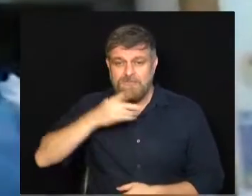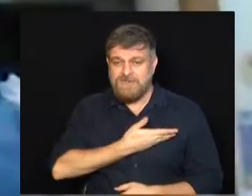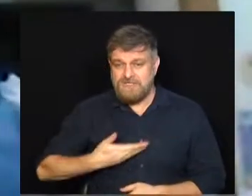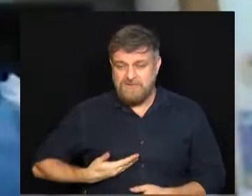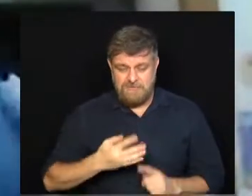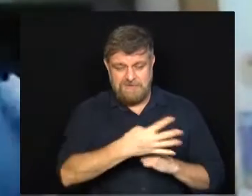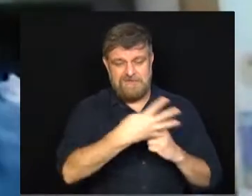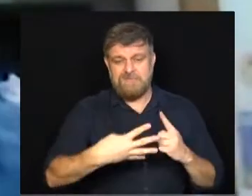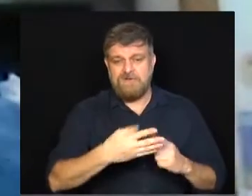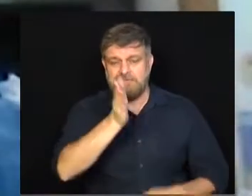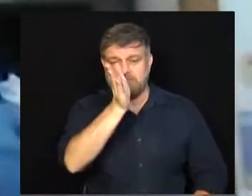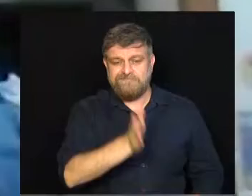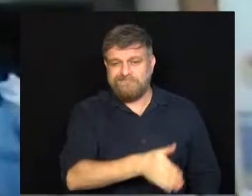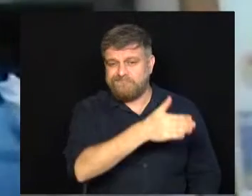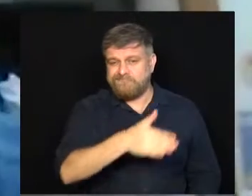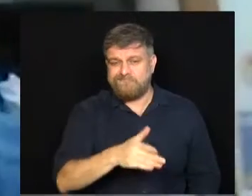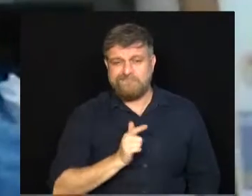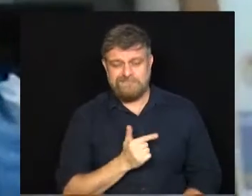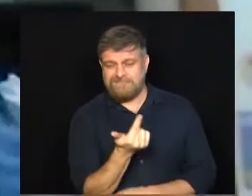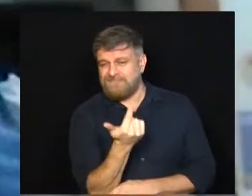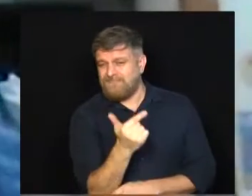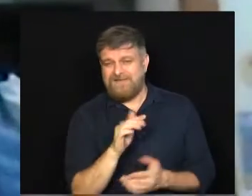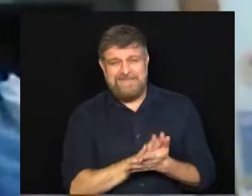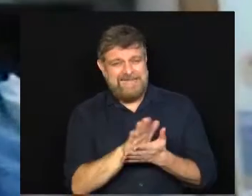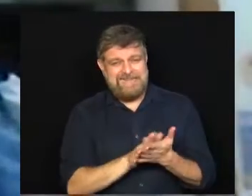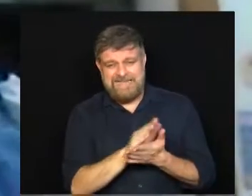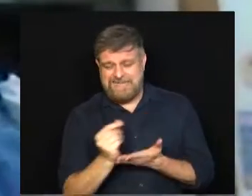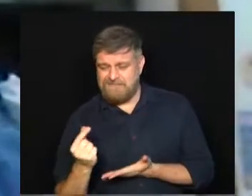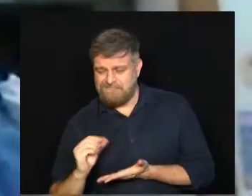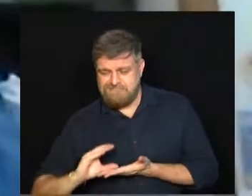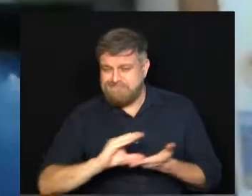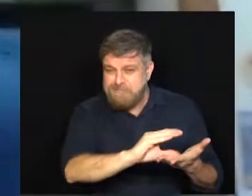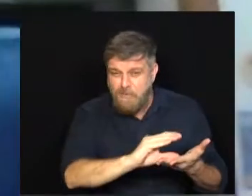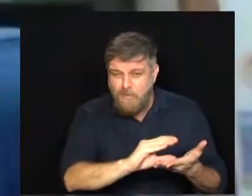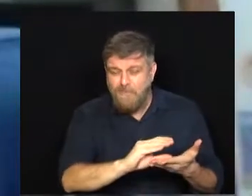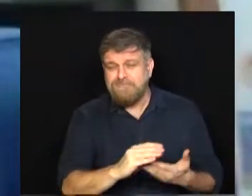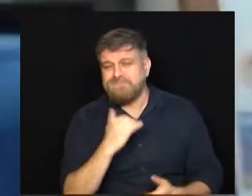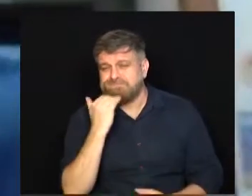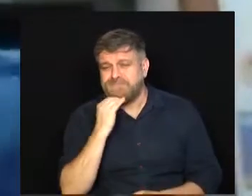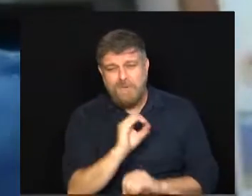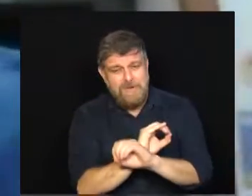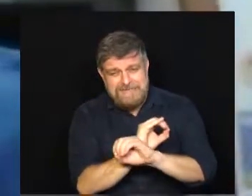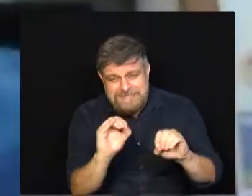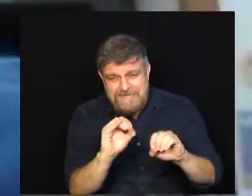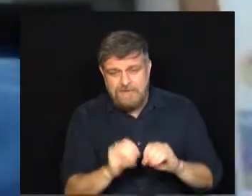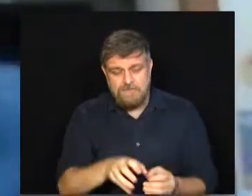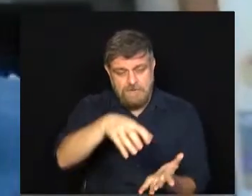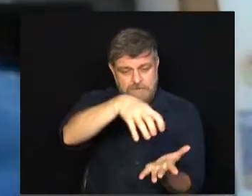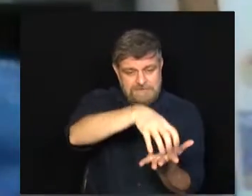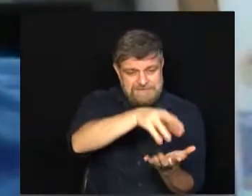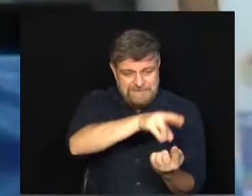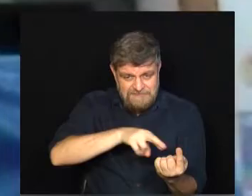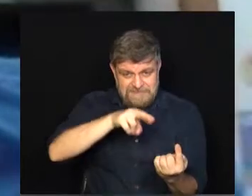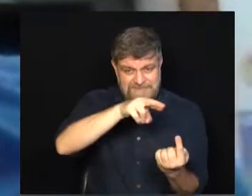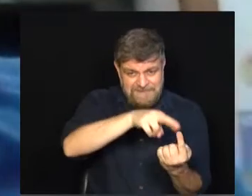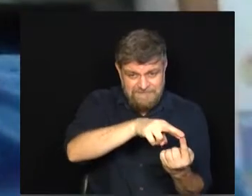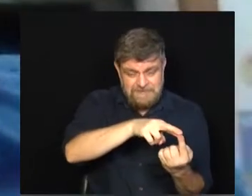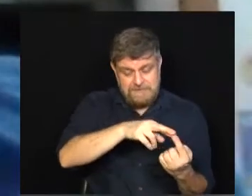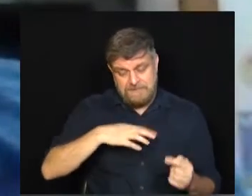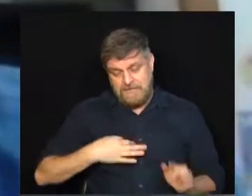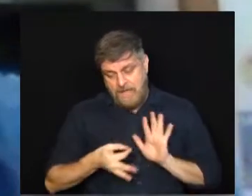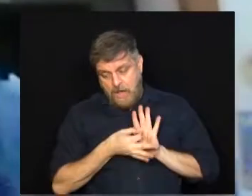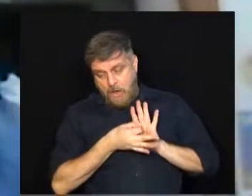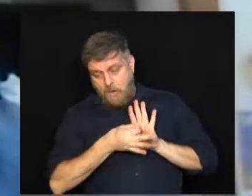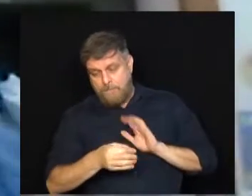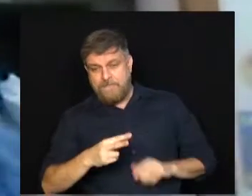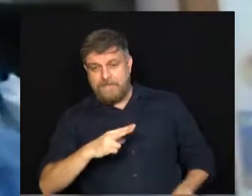e congelamento completo, não houve mais iniciativa nesse sentido. O centro de referência, na minha opinião,